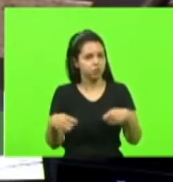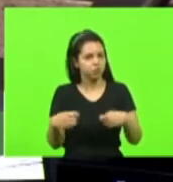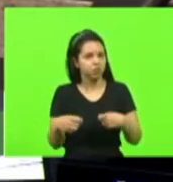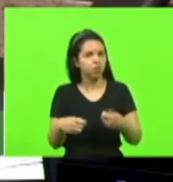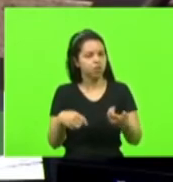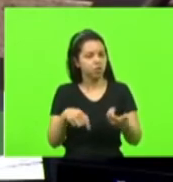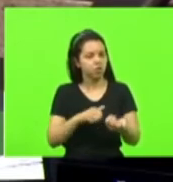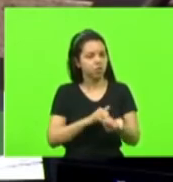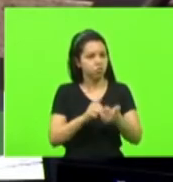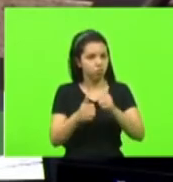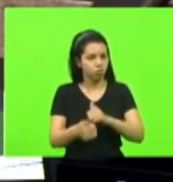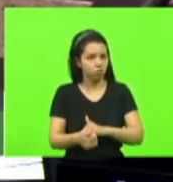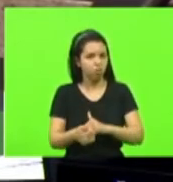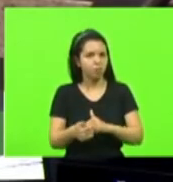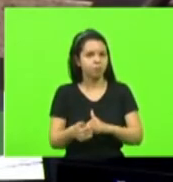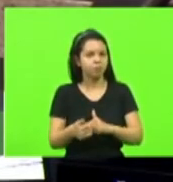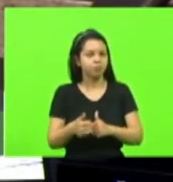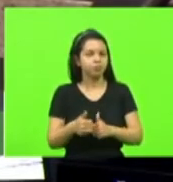esporte